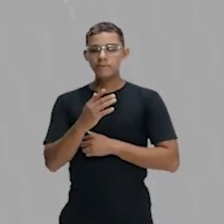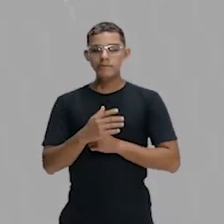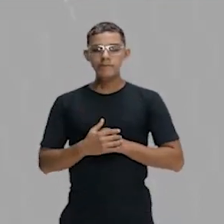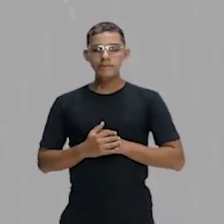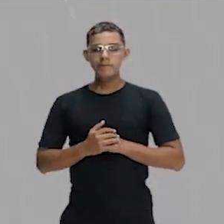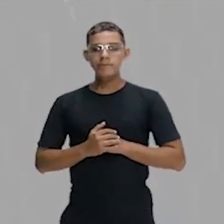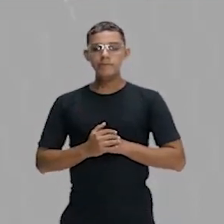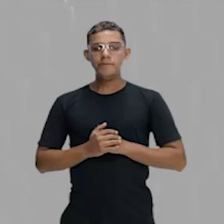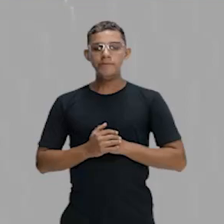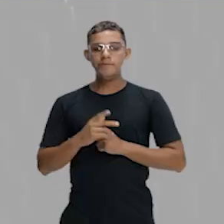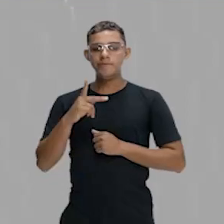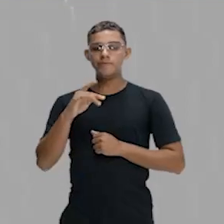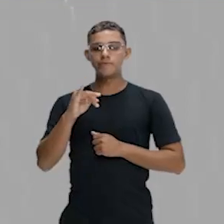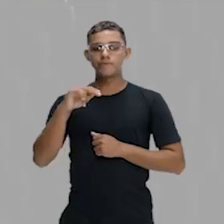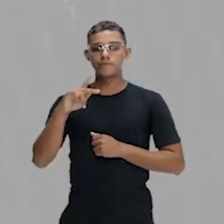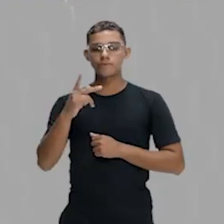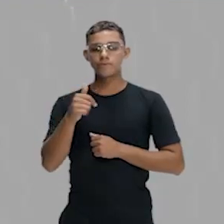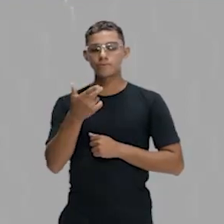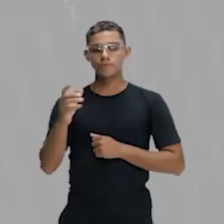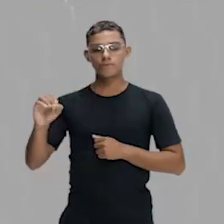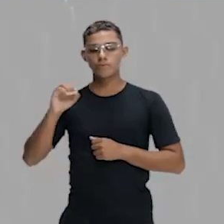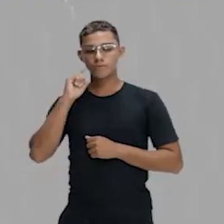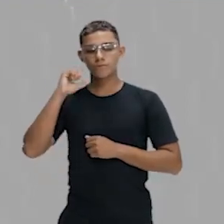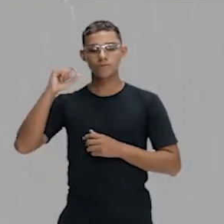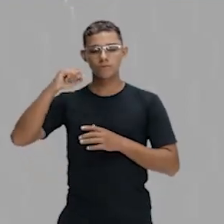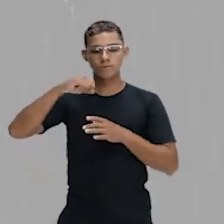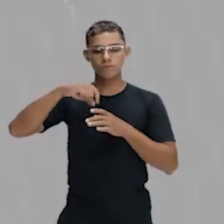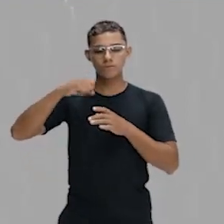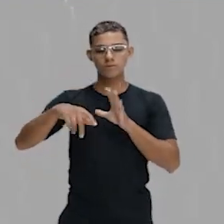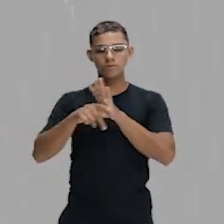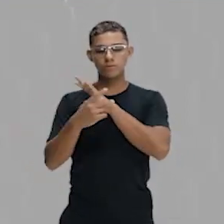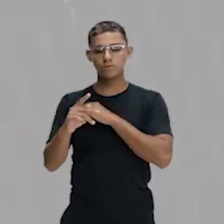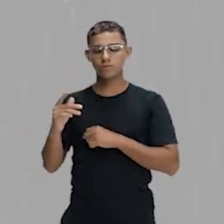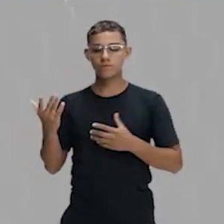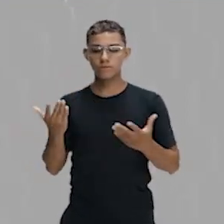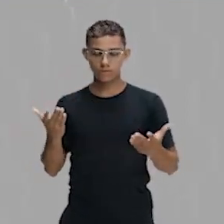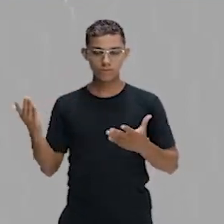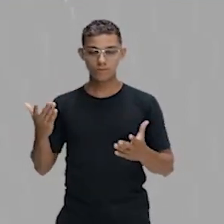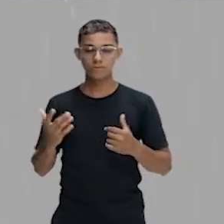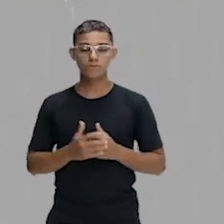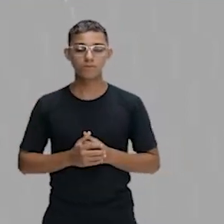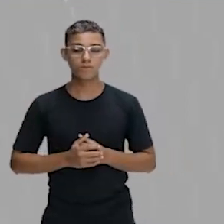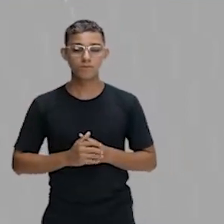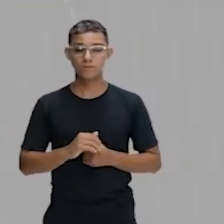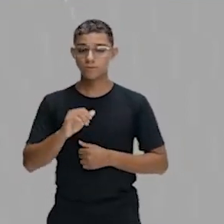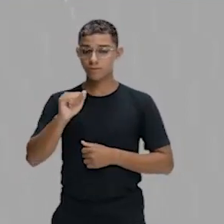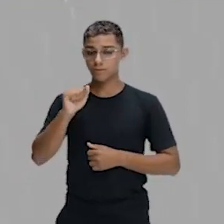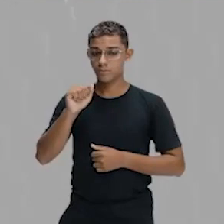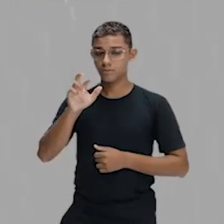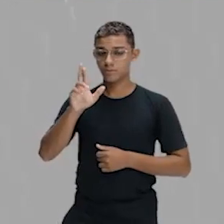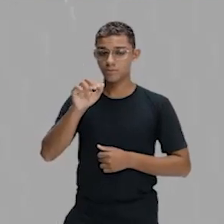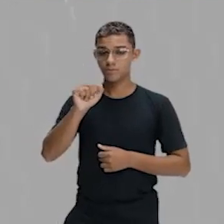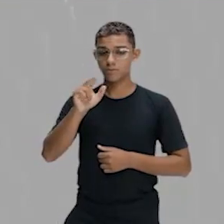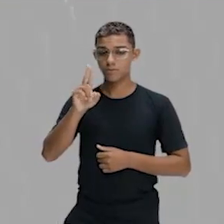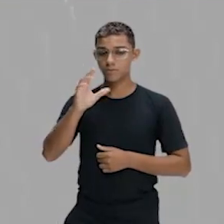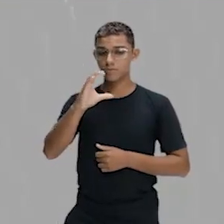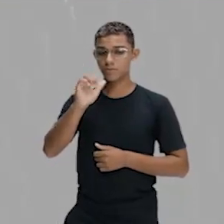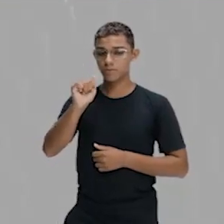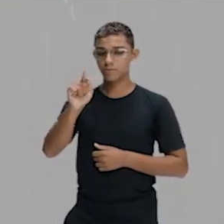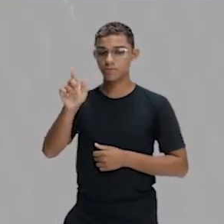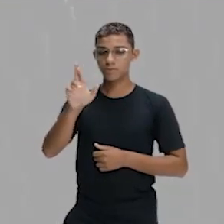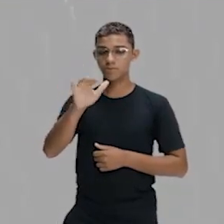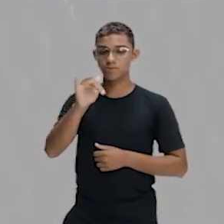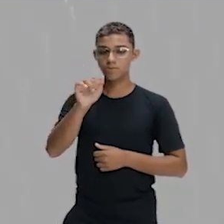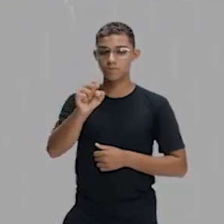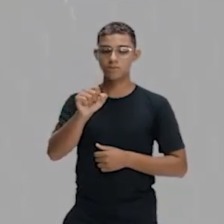das araucárias, é o pinhão, uma semente produzida pelas araucárias. Vamos lembrar que as araucárias são